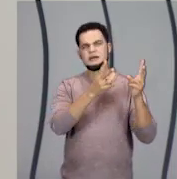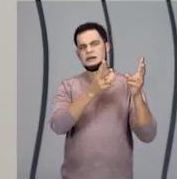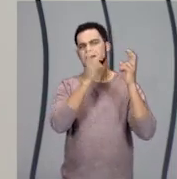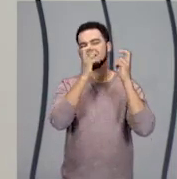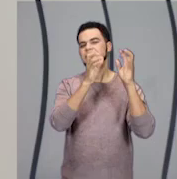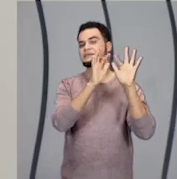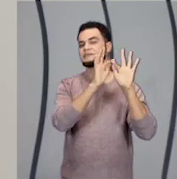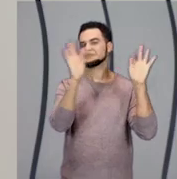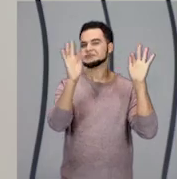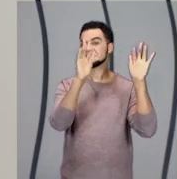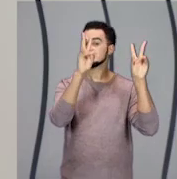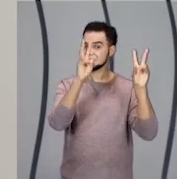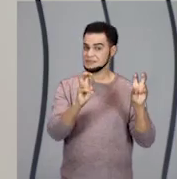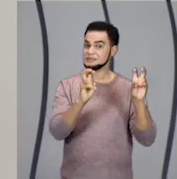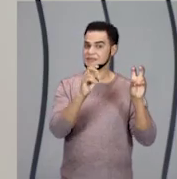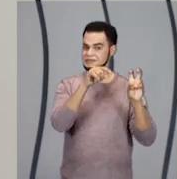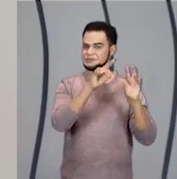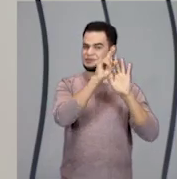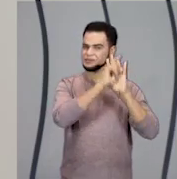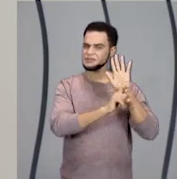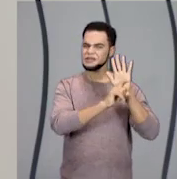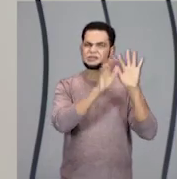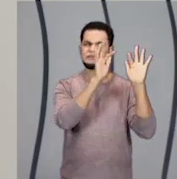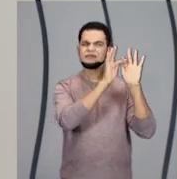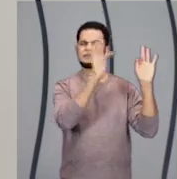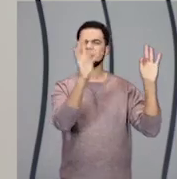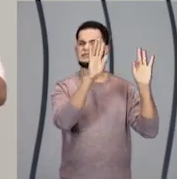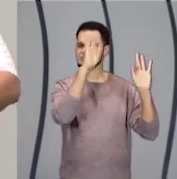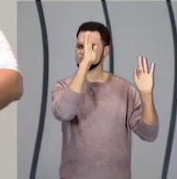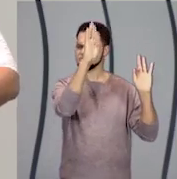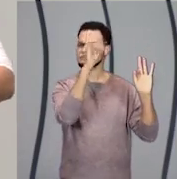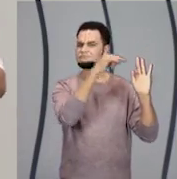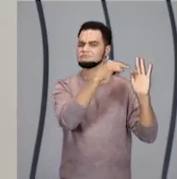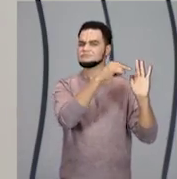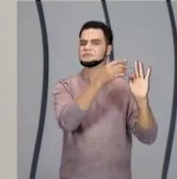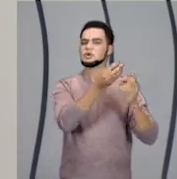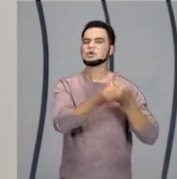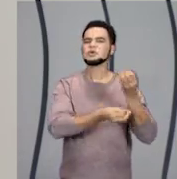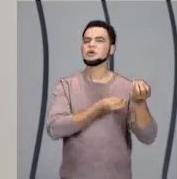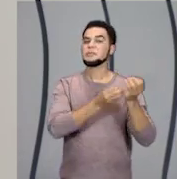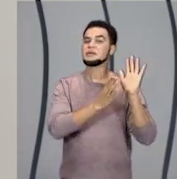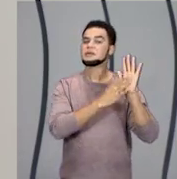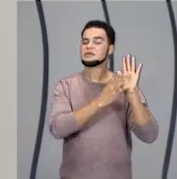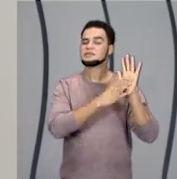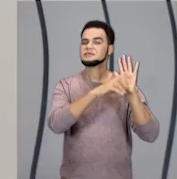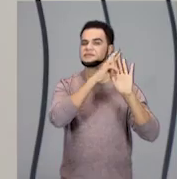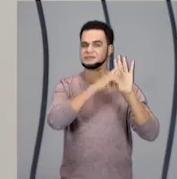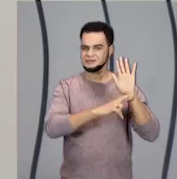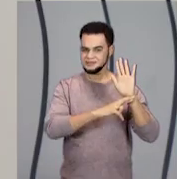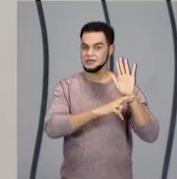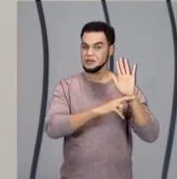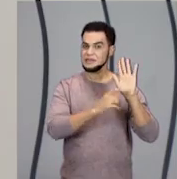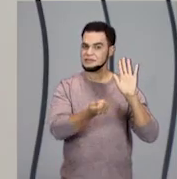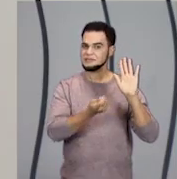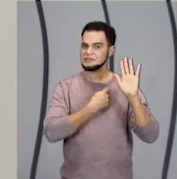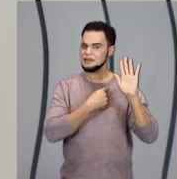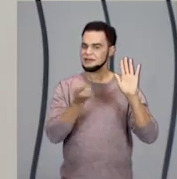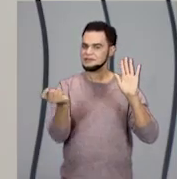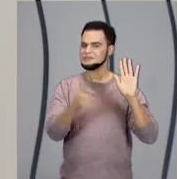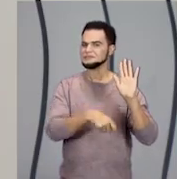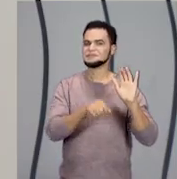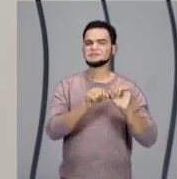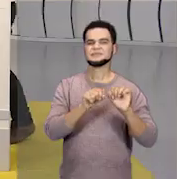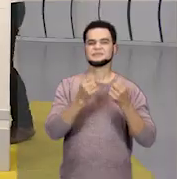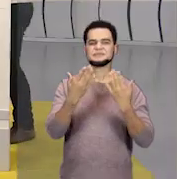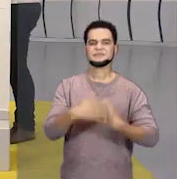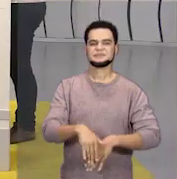um texto, tá? De uma proposta de redação, o que vai nos possibilitar a fazer uma boa prova,